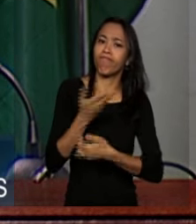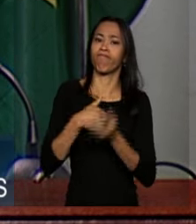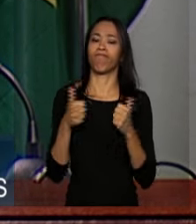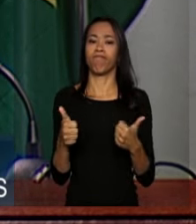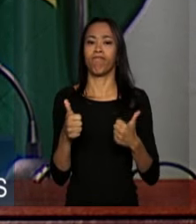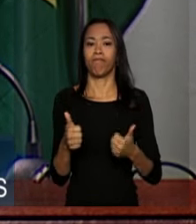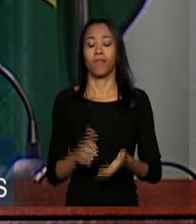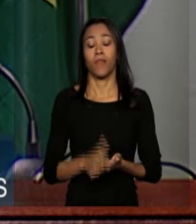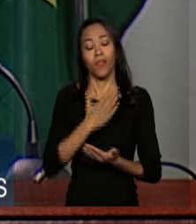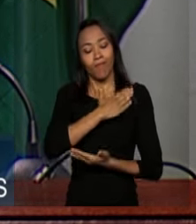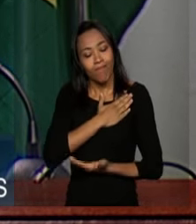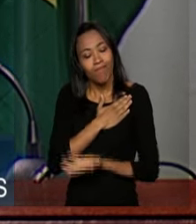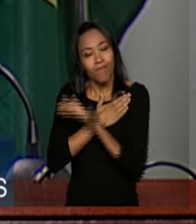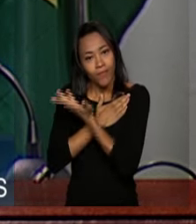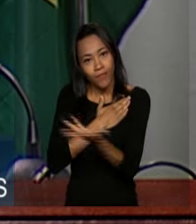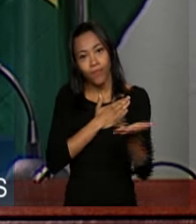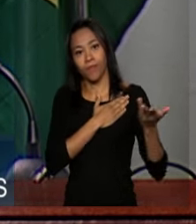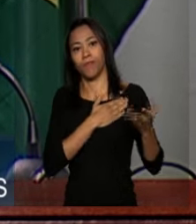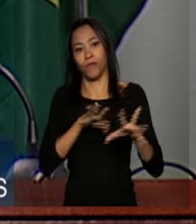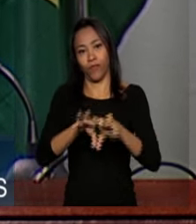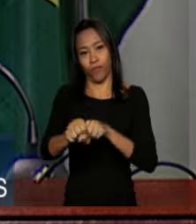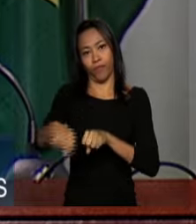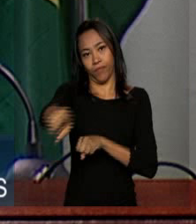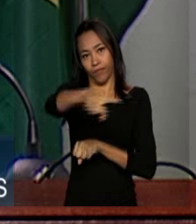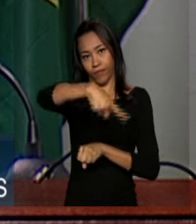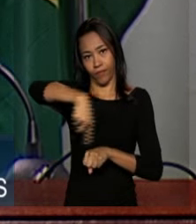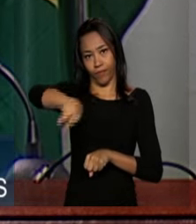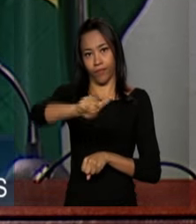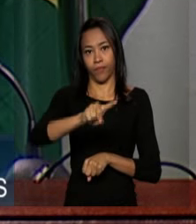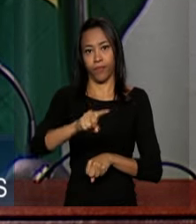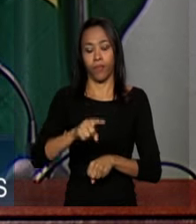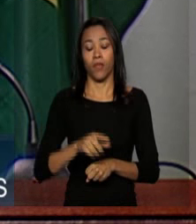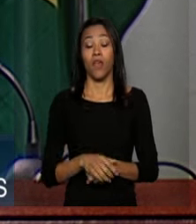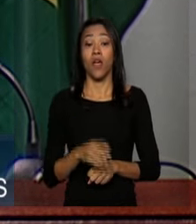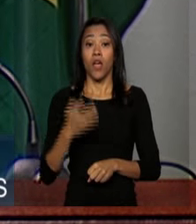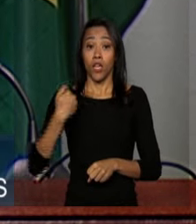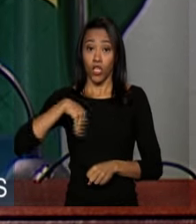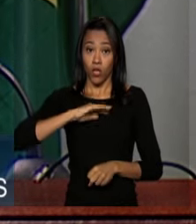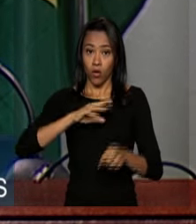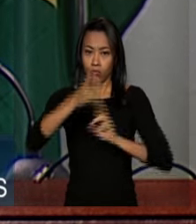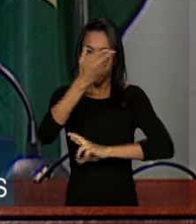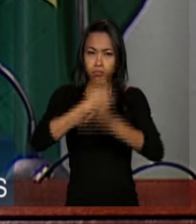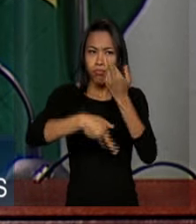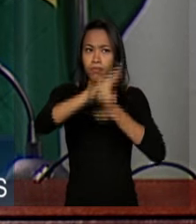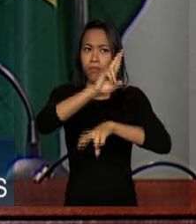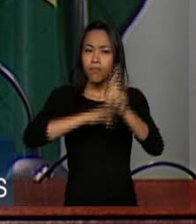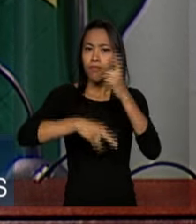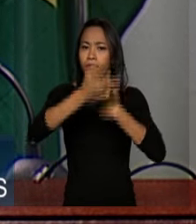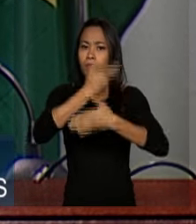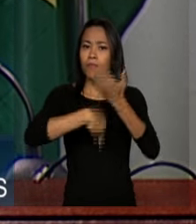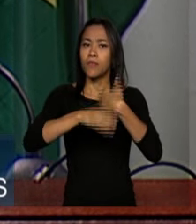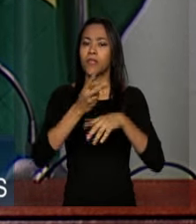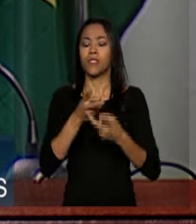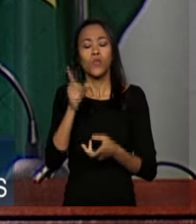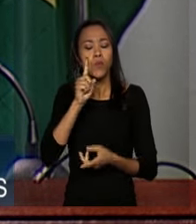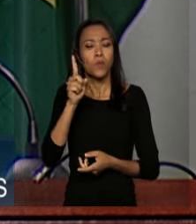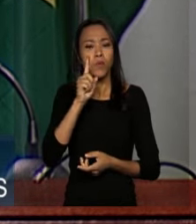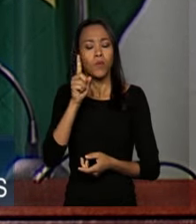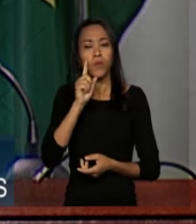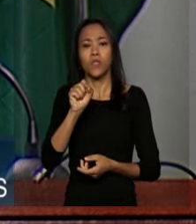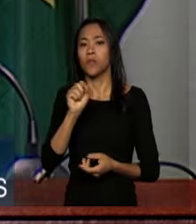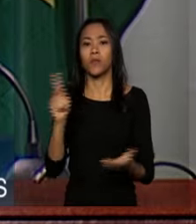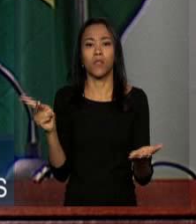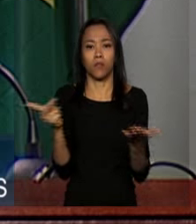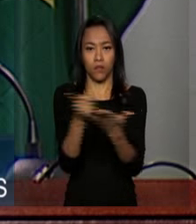Queridos diplomatas, o mundo multilateral que defendemos está assumindo a cada dia que passa